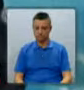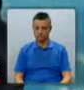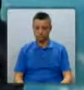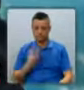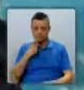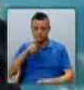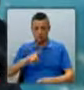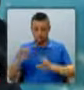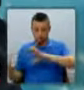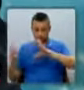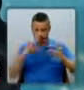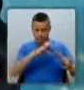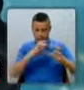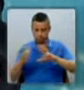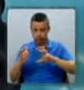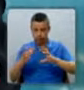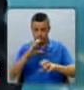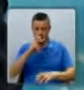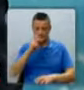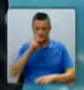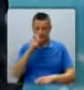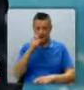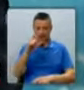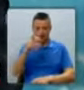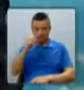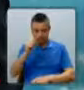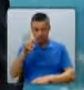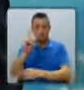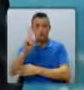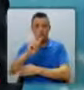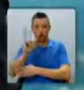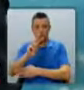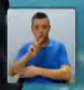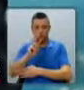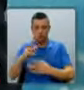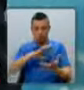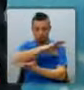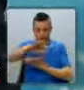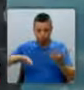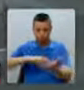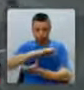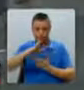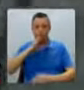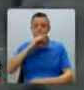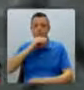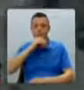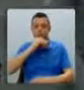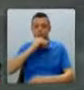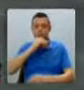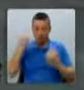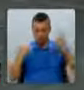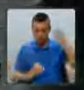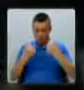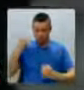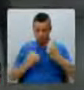Voltaram os confrontos às ruas de Caracas, na Venezuela. Os manifestantes envolveram-se com a polícia. Eles pretendiam assinalar os